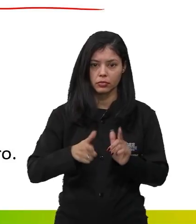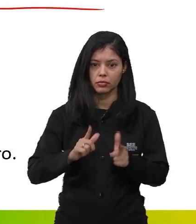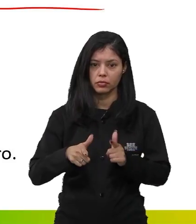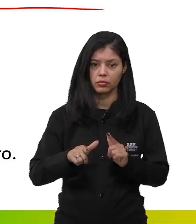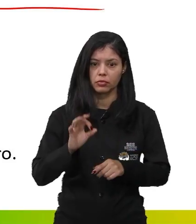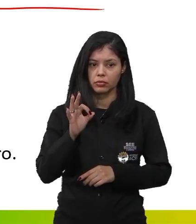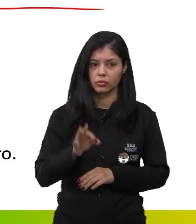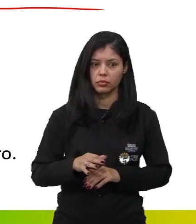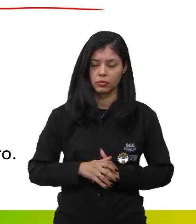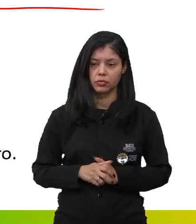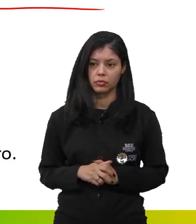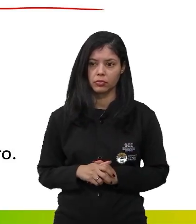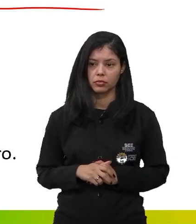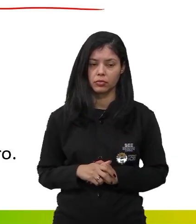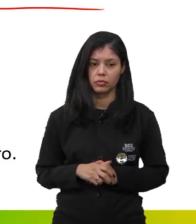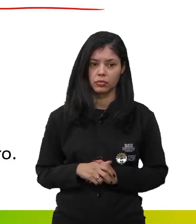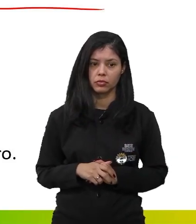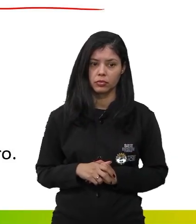alternativa correta?